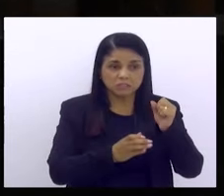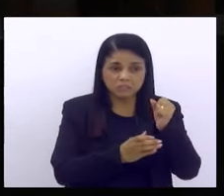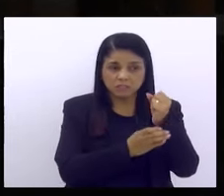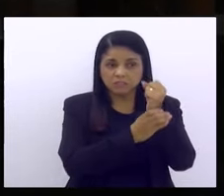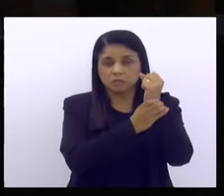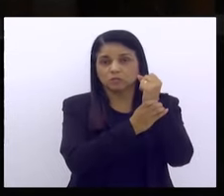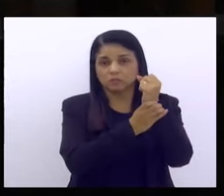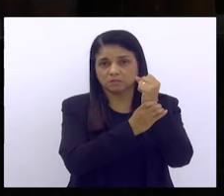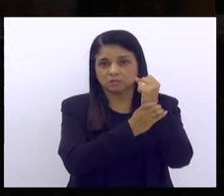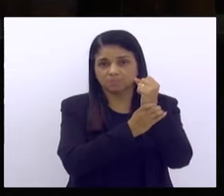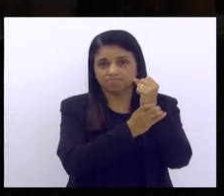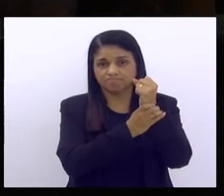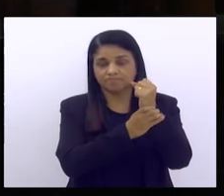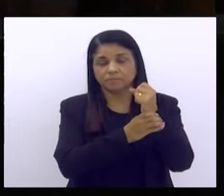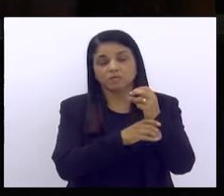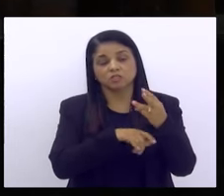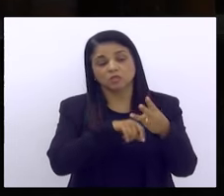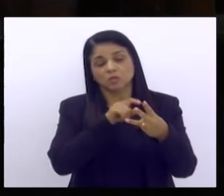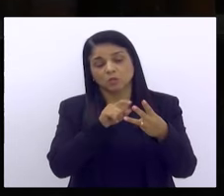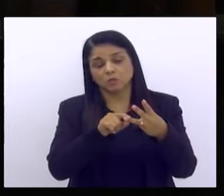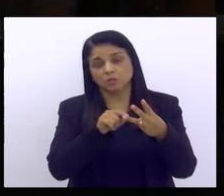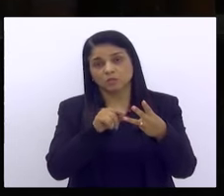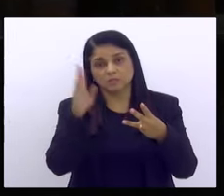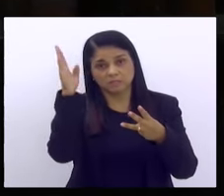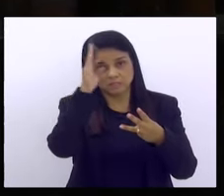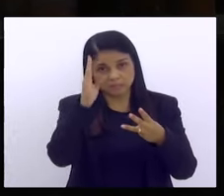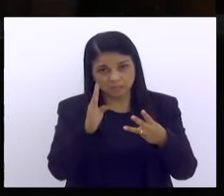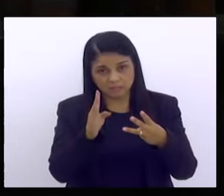o Brasil já tem